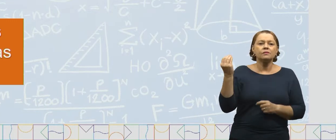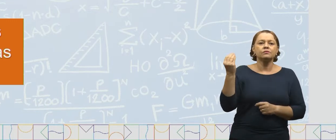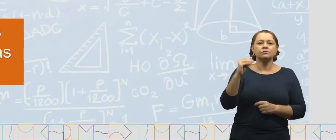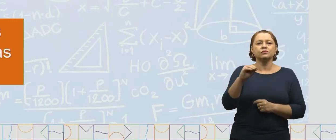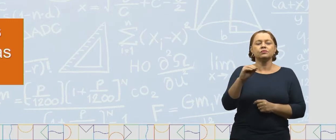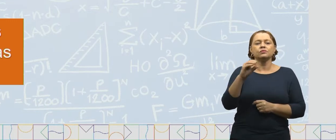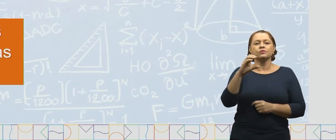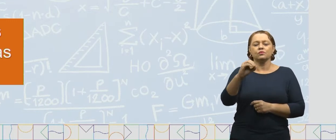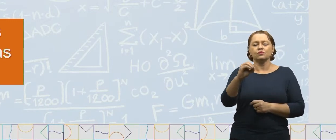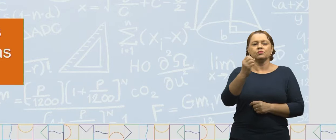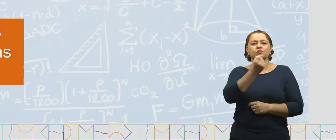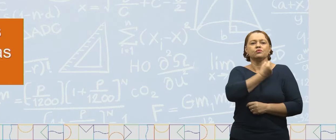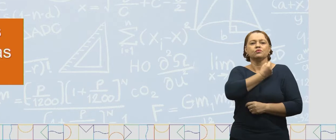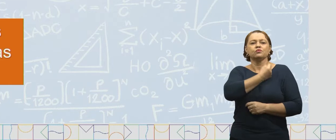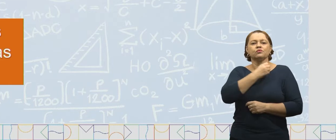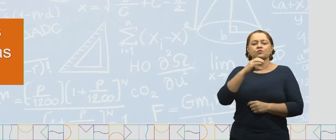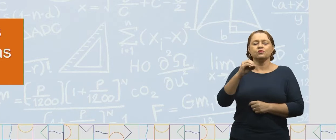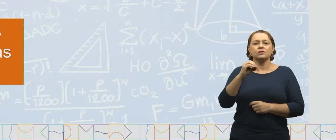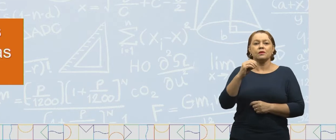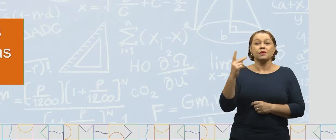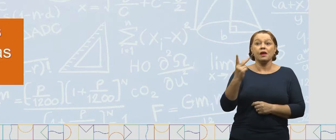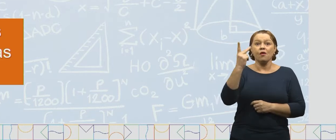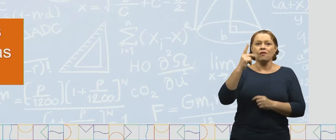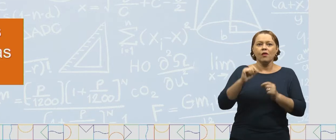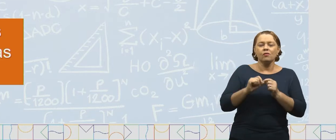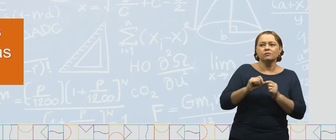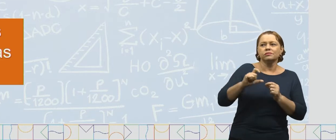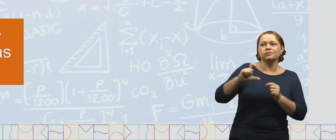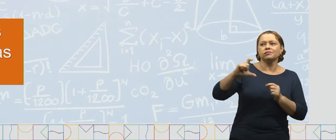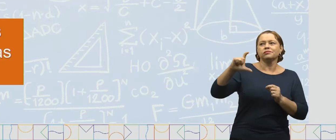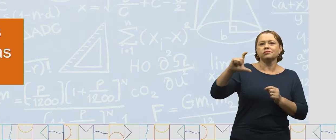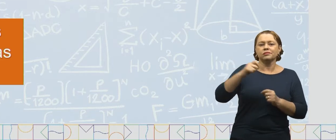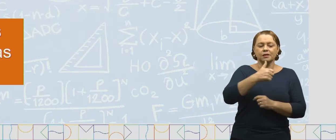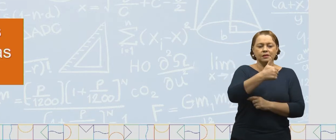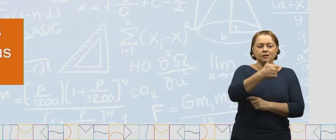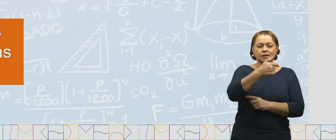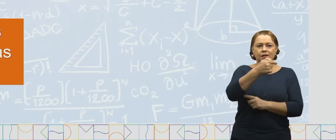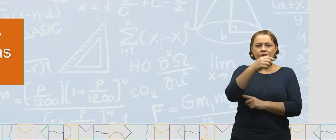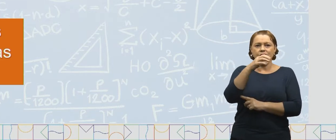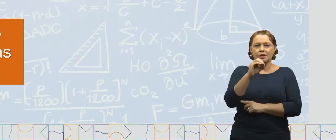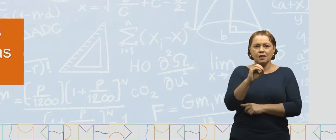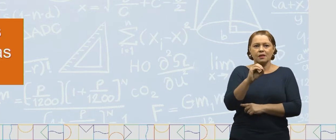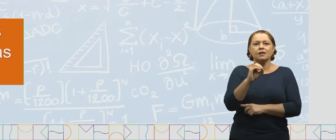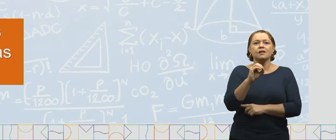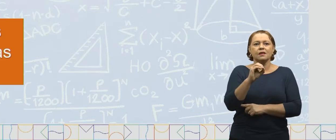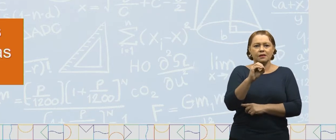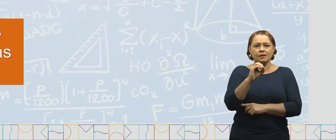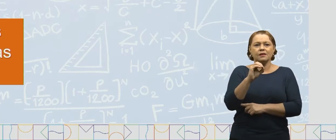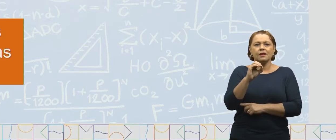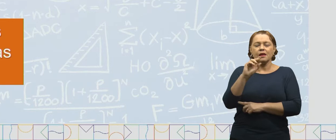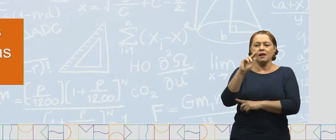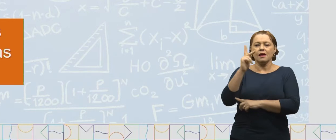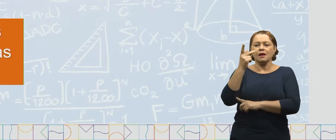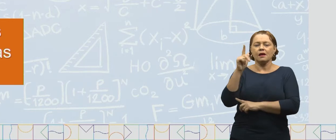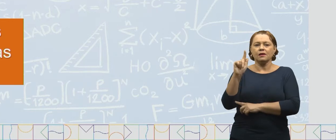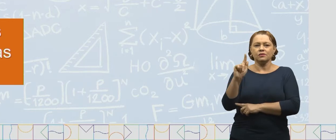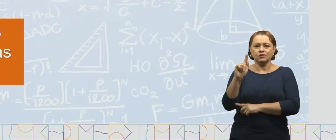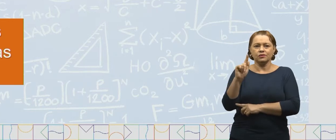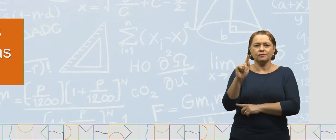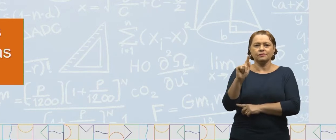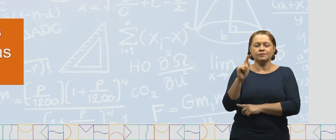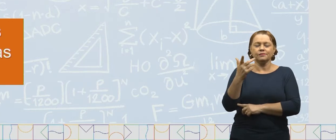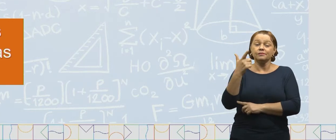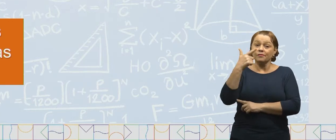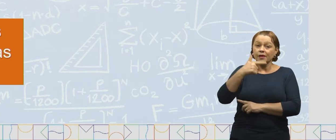a ele um zero para aumentar o seu valor, assim temos 170 hectogramas.